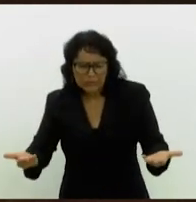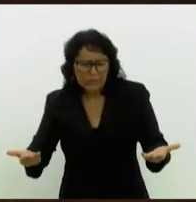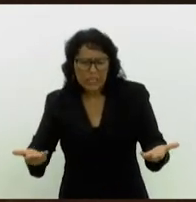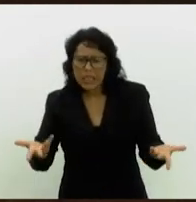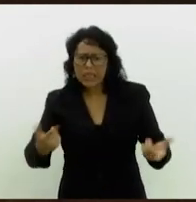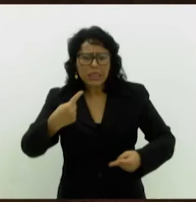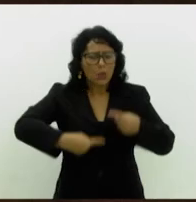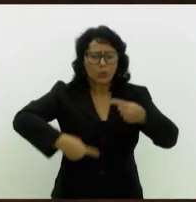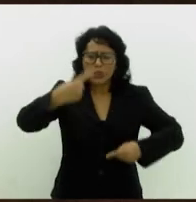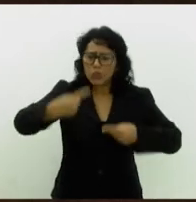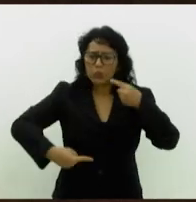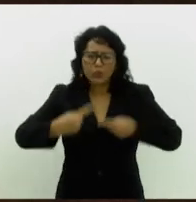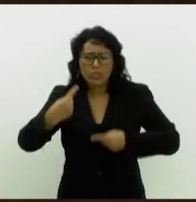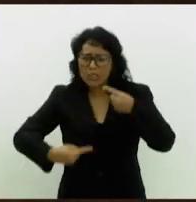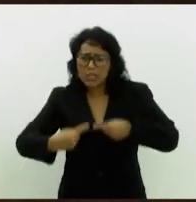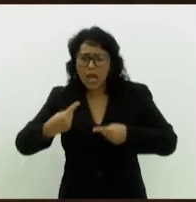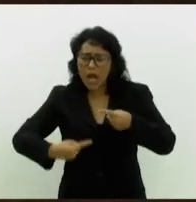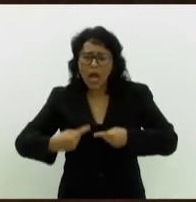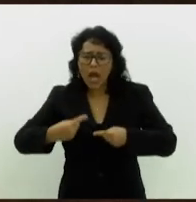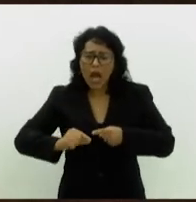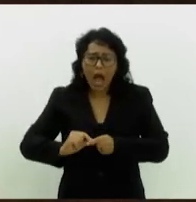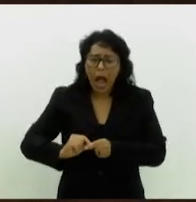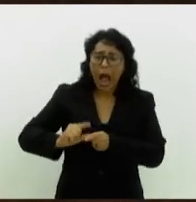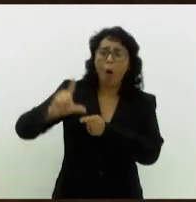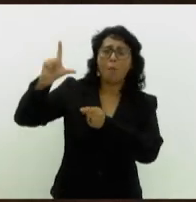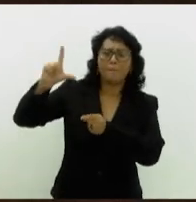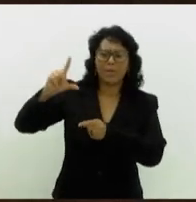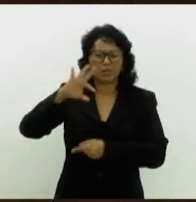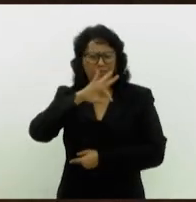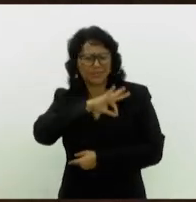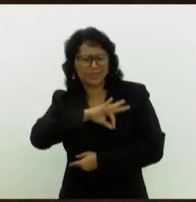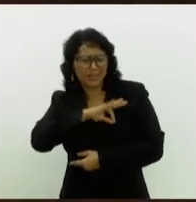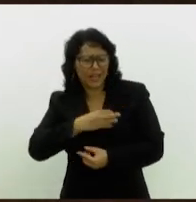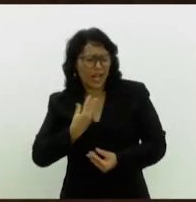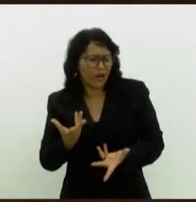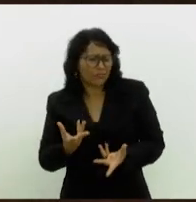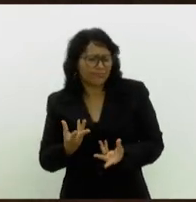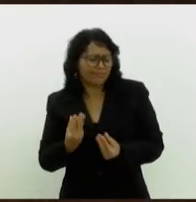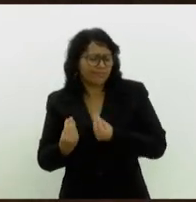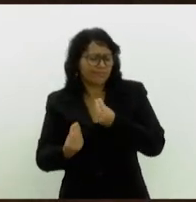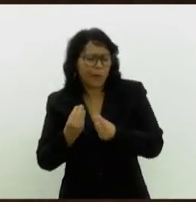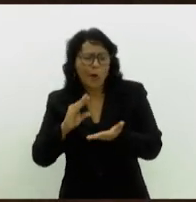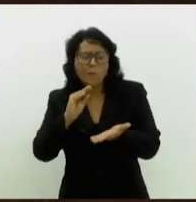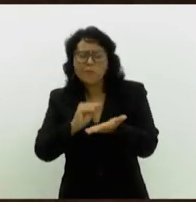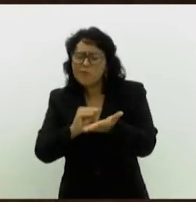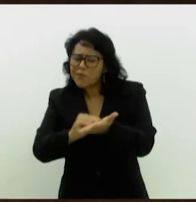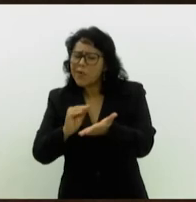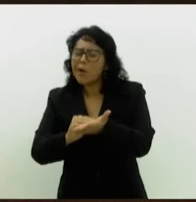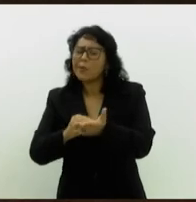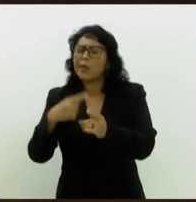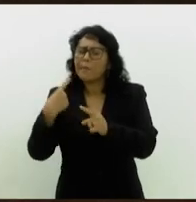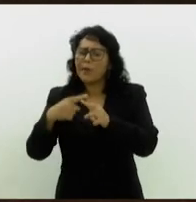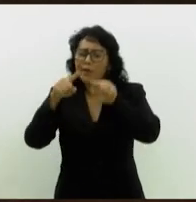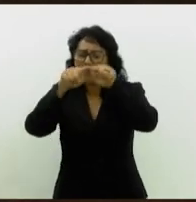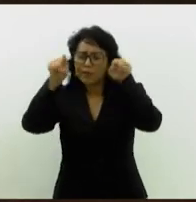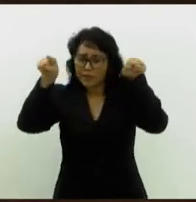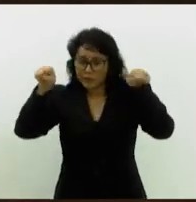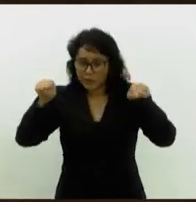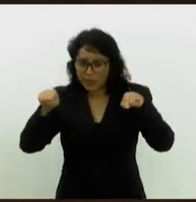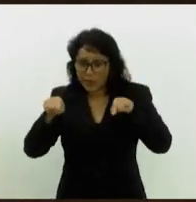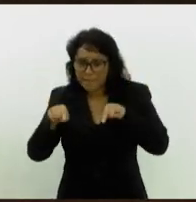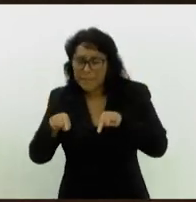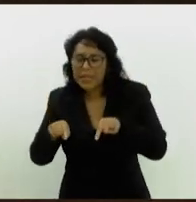salarial porque funcionalismo público ao longo dos últimos anos ficou profundamente